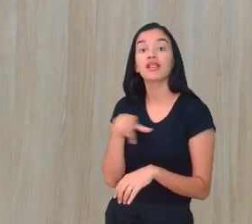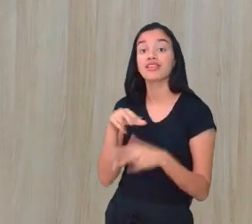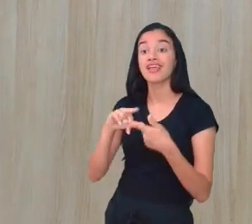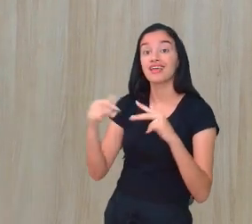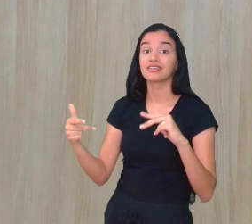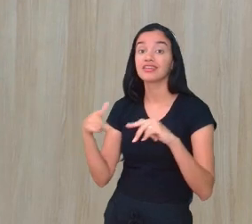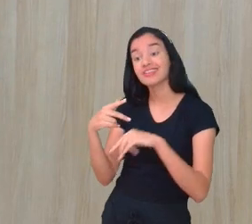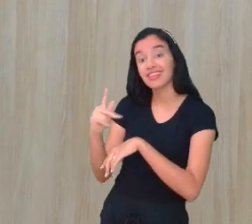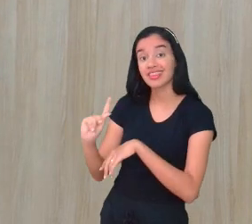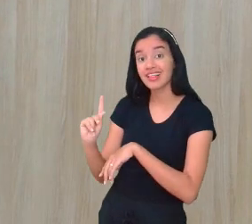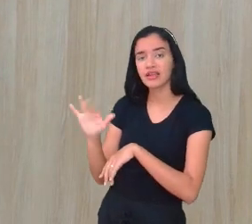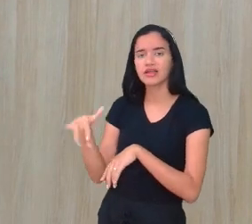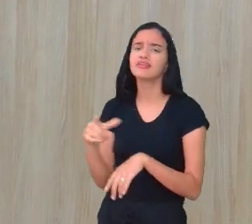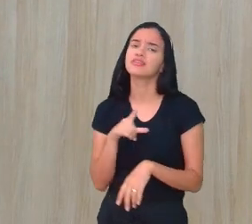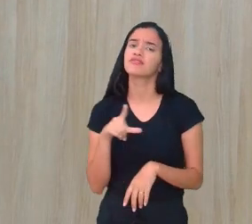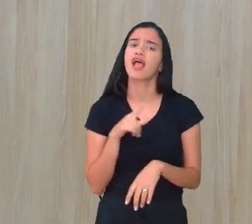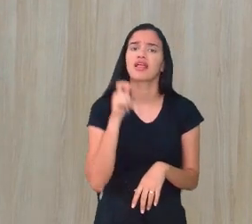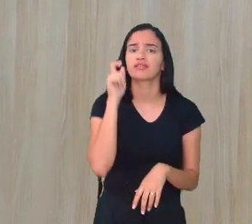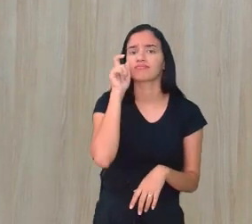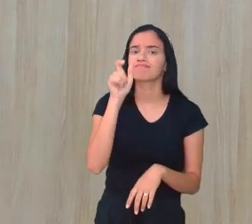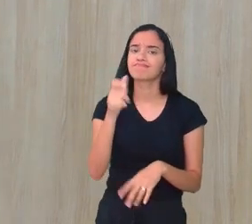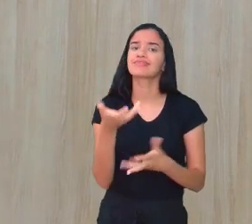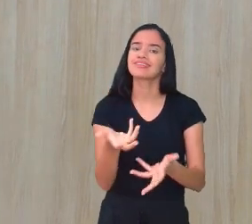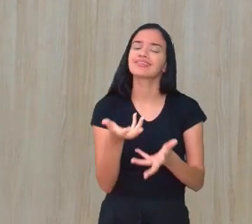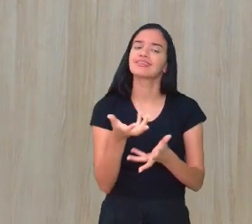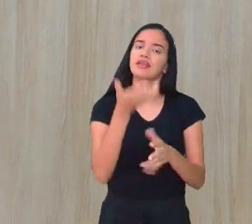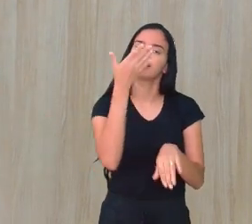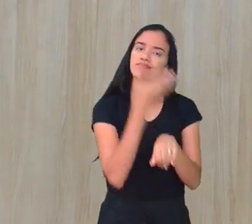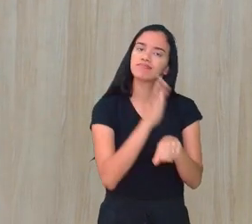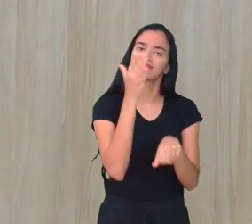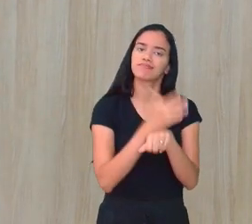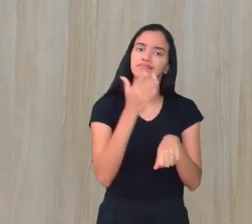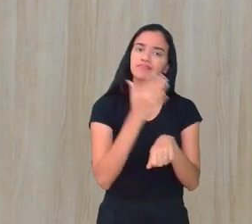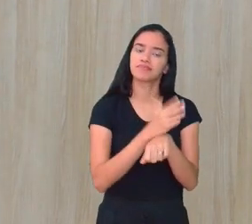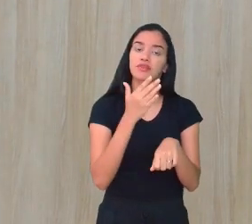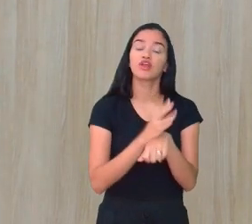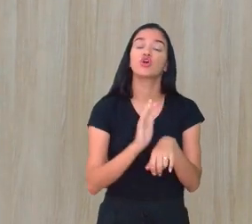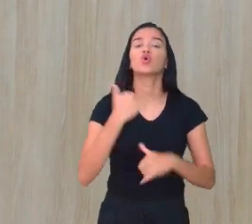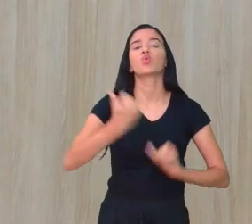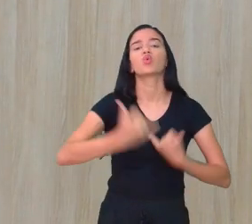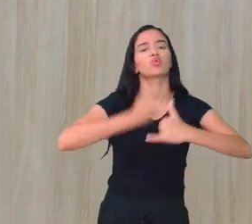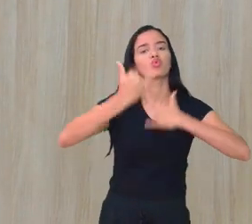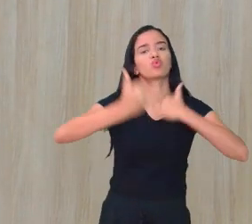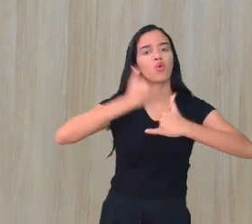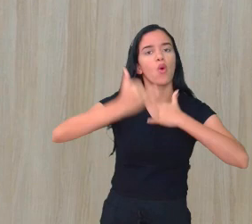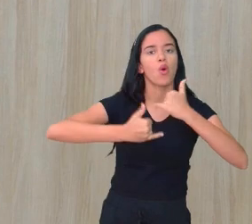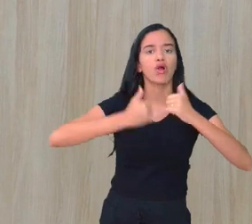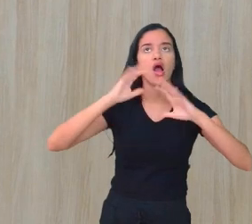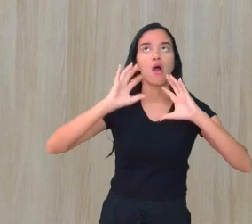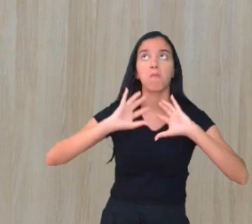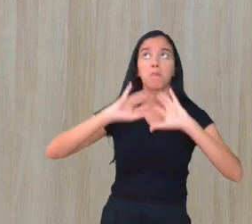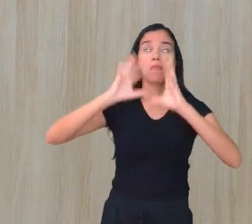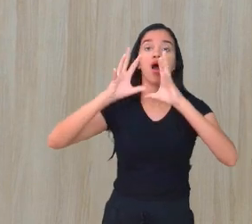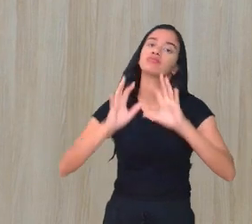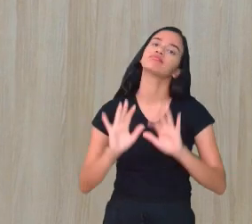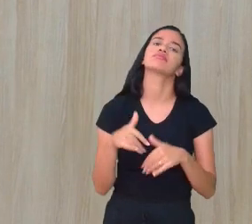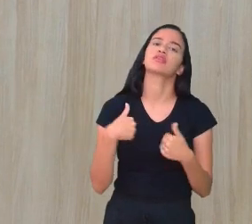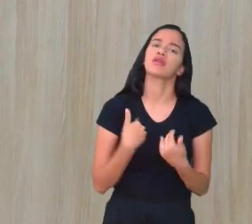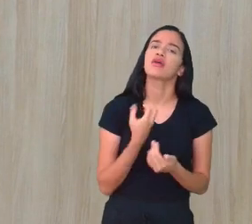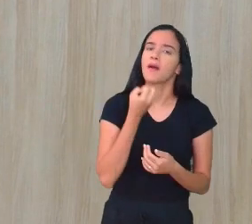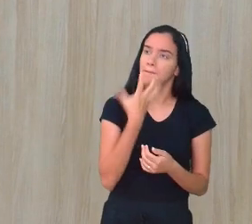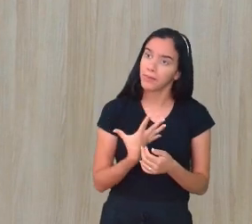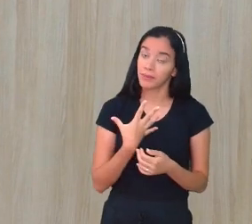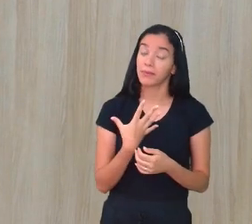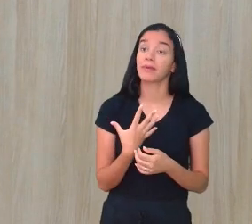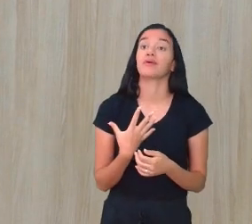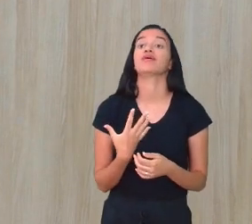ela conseguir, se ela tiver o interesse, quiser treinar, né, ali jogar o handebol, o basquete, ela com certeza seria tão boa quanto a